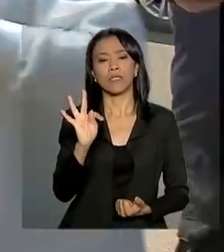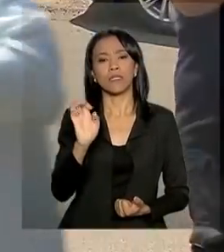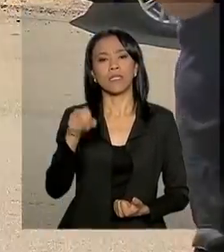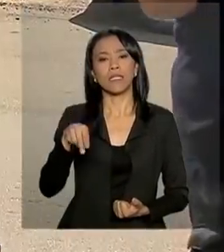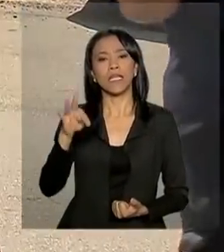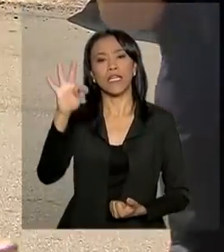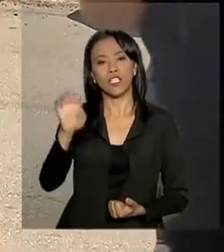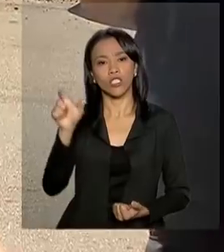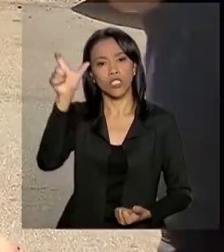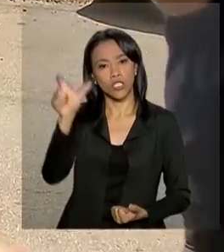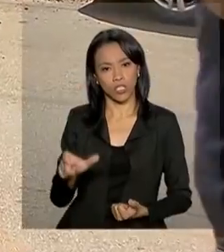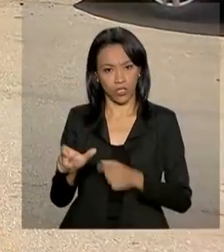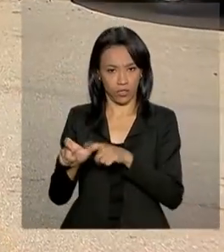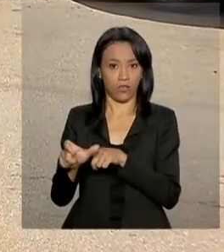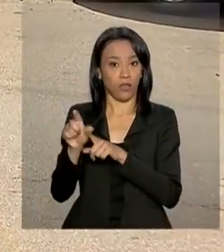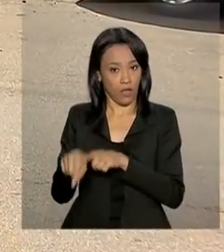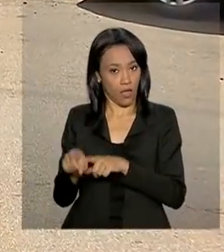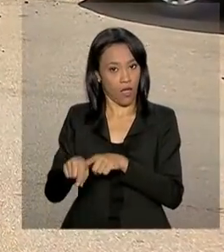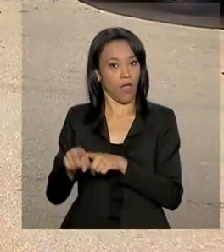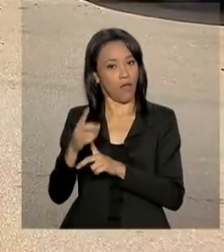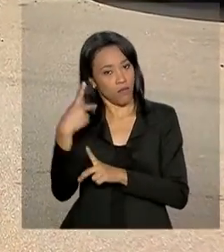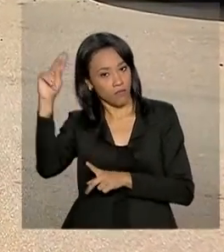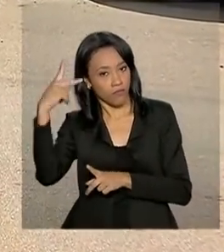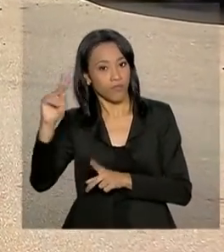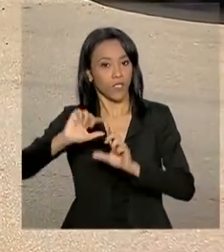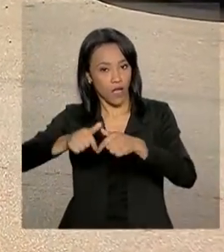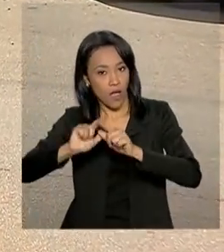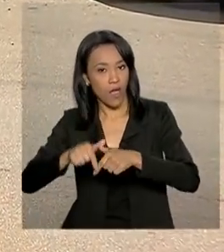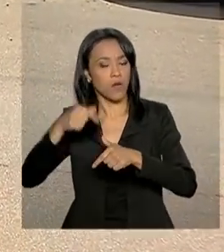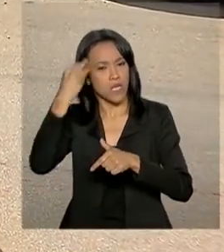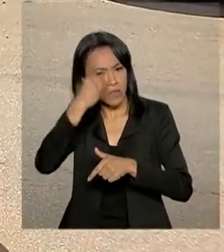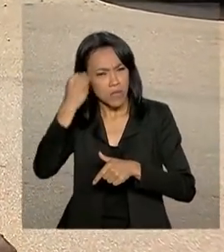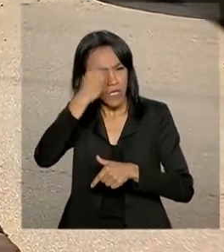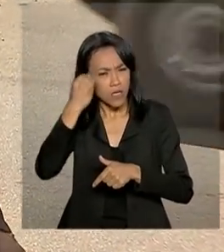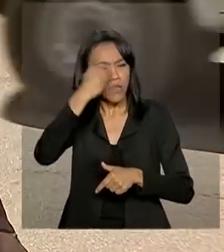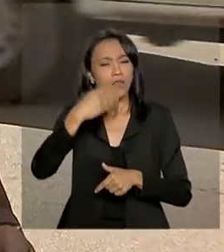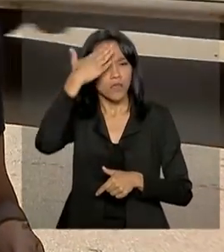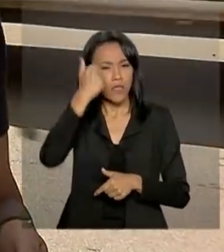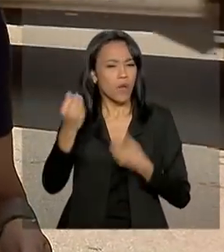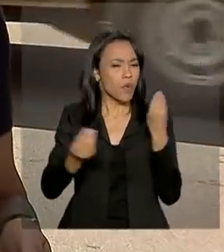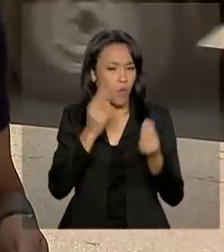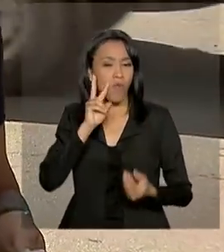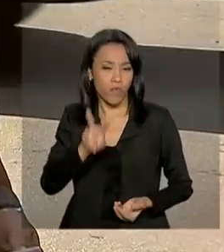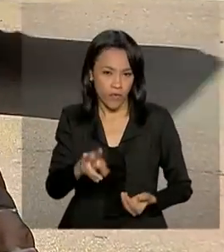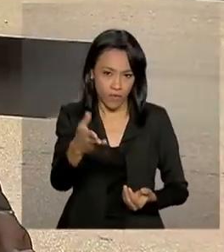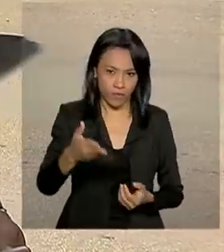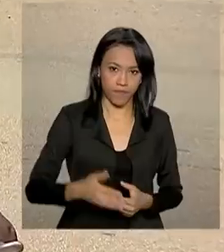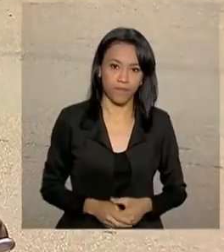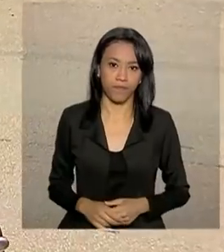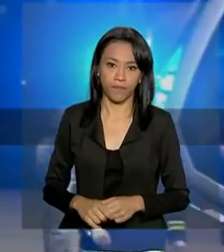que chegou ao Brasil é bastante experiente nesse tipo de acontecimento. Vamos ver.